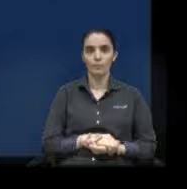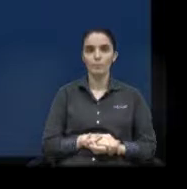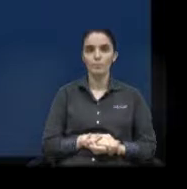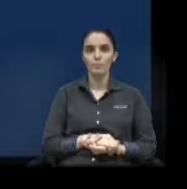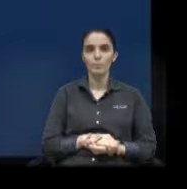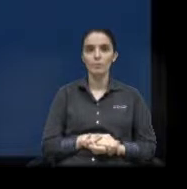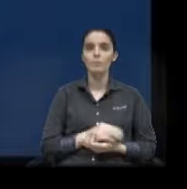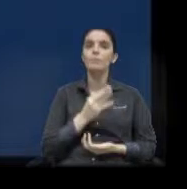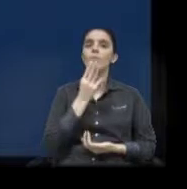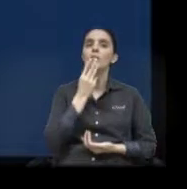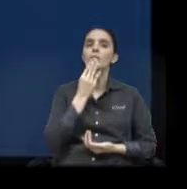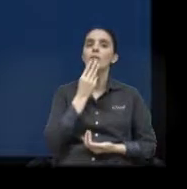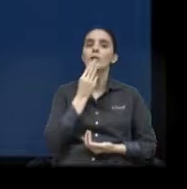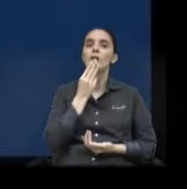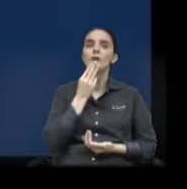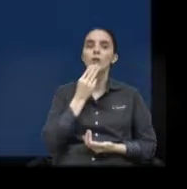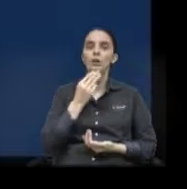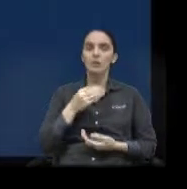Vaguinho Santa Luzia.